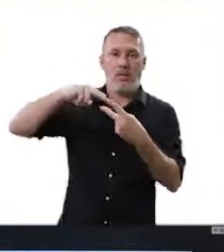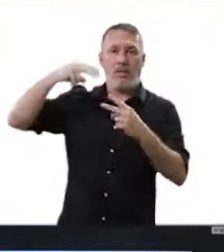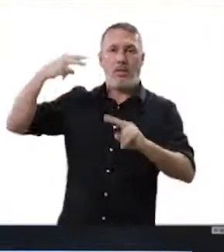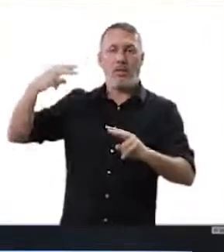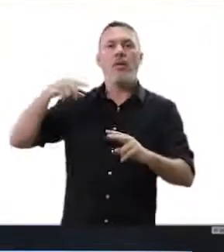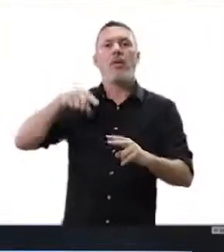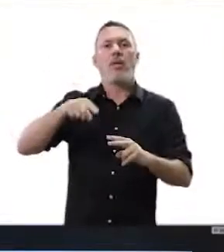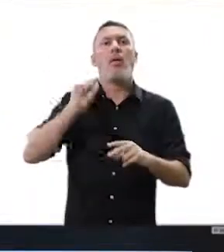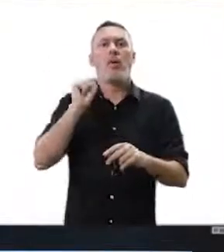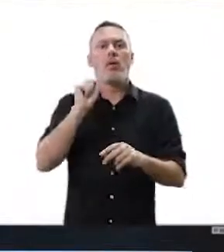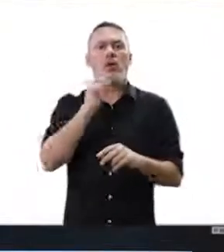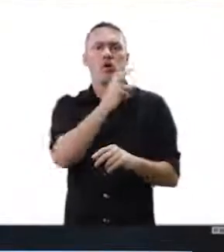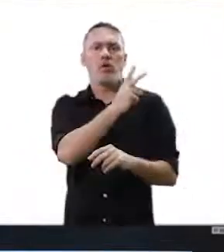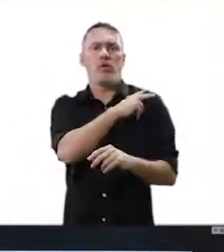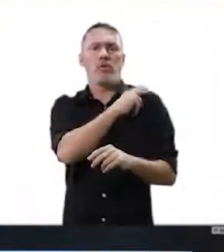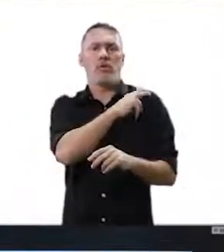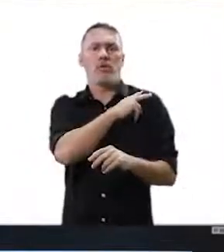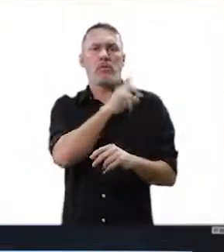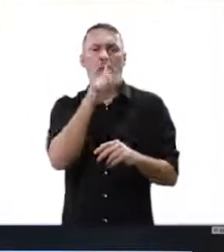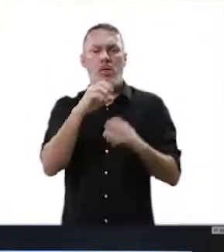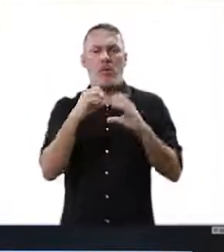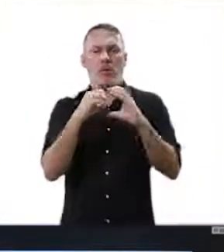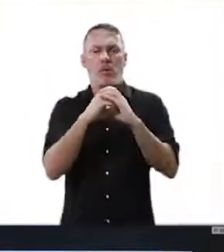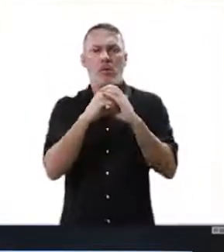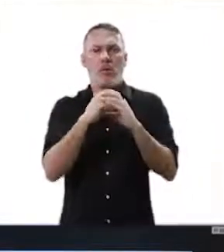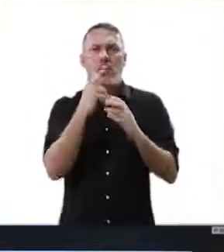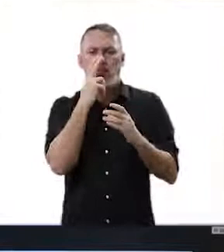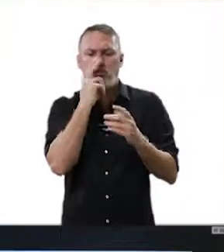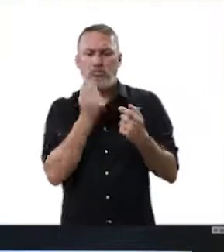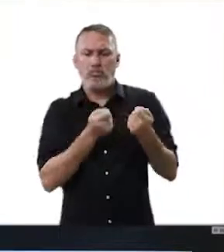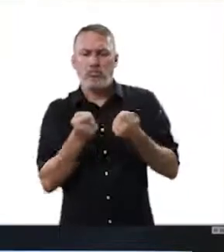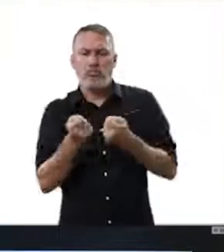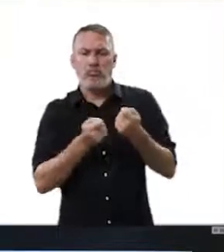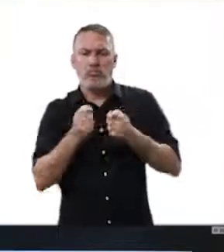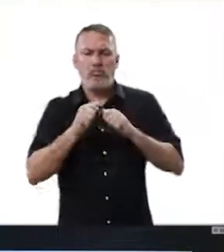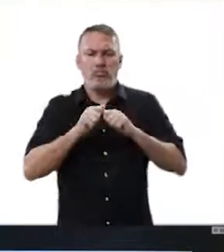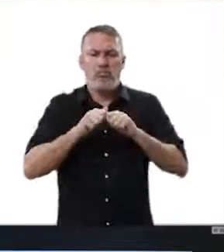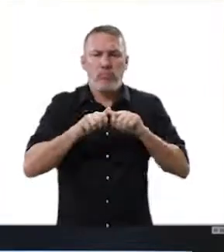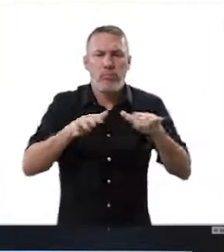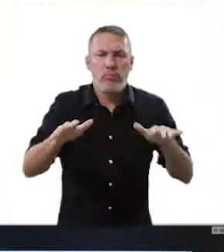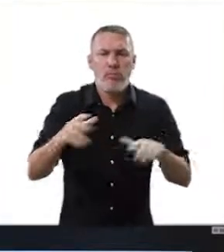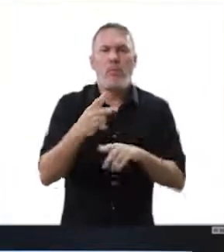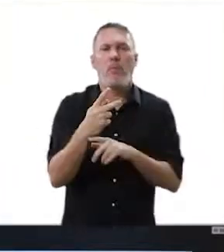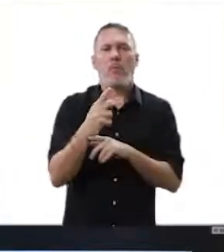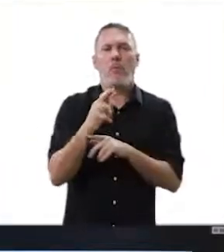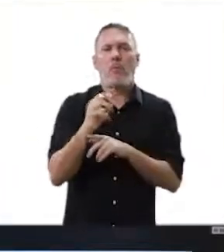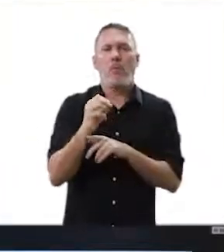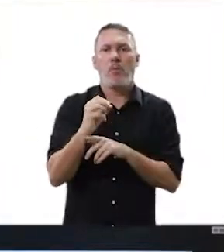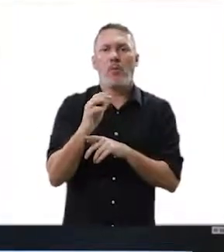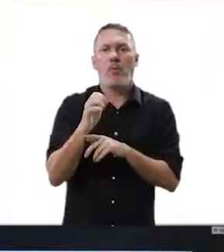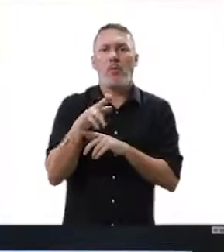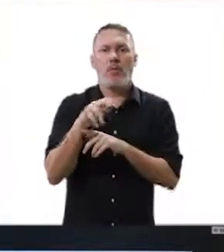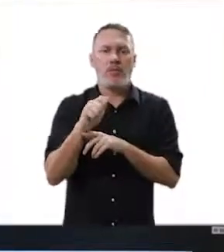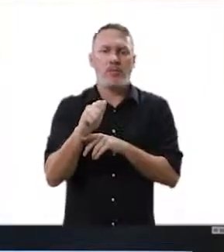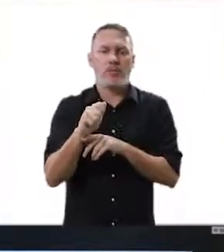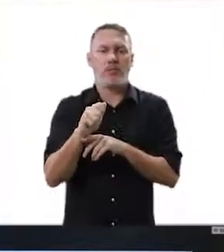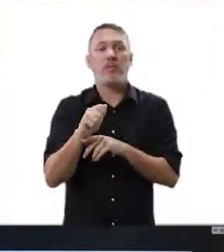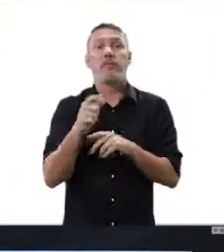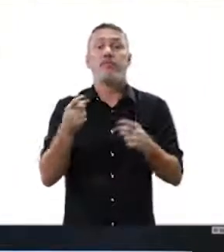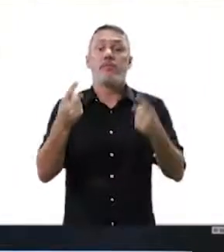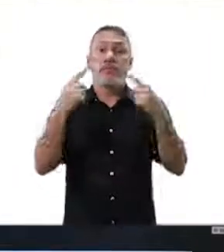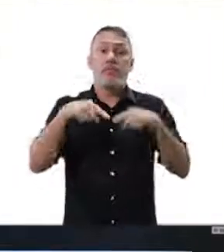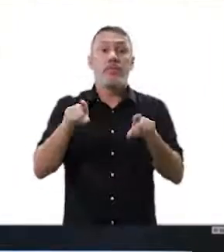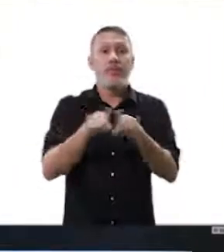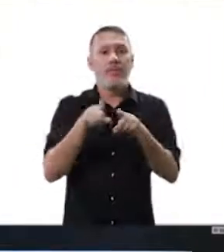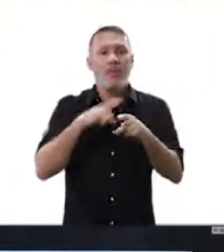de proteínas. E uma organela que está presente em todo o mundo, inclusive é a única organela